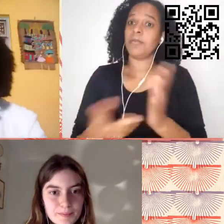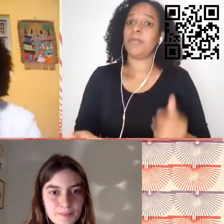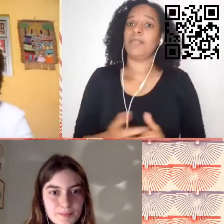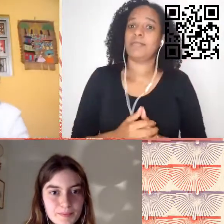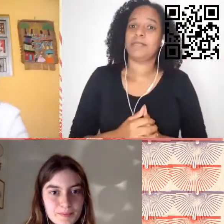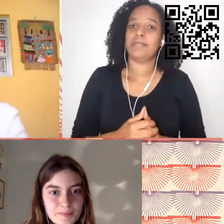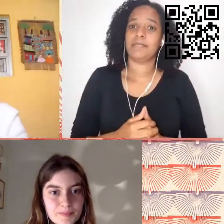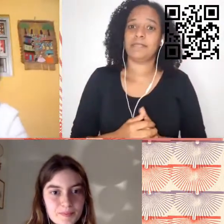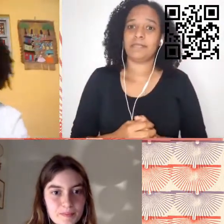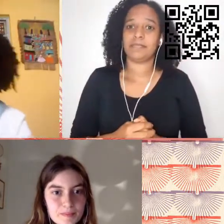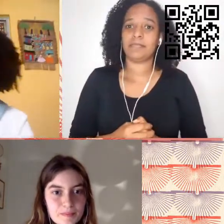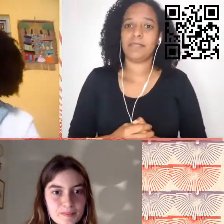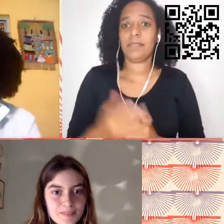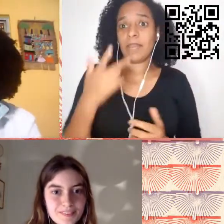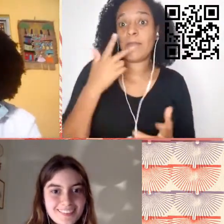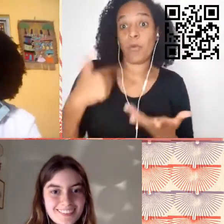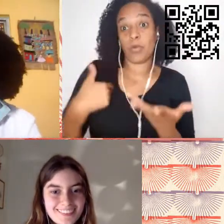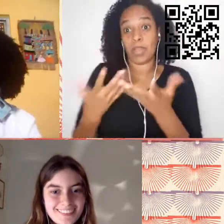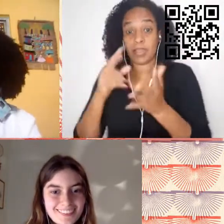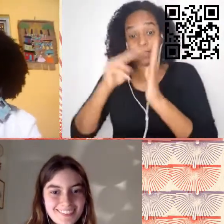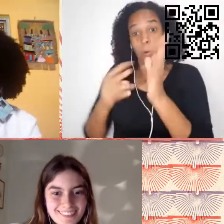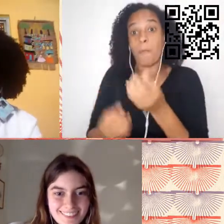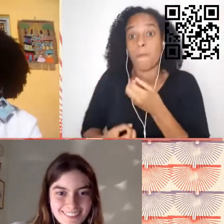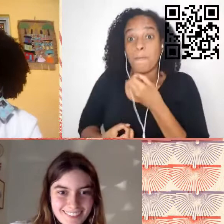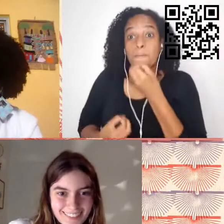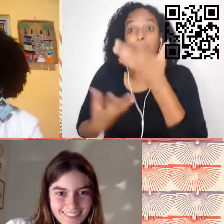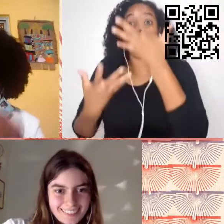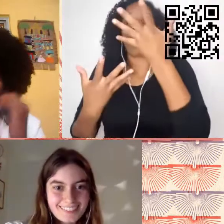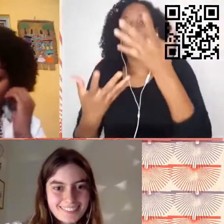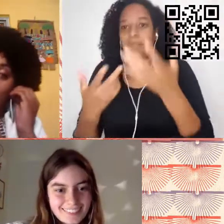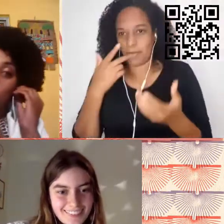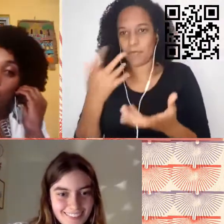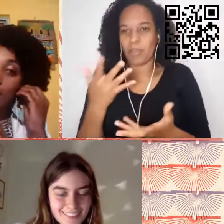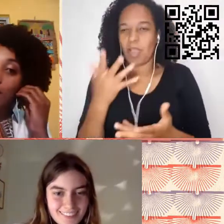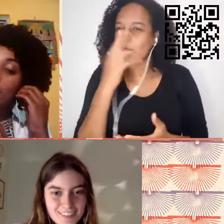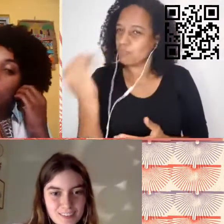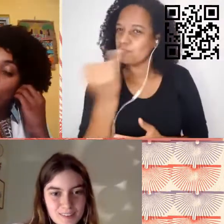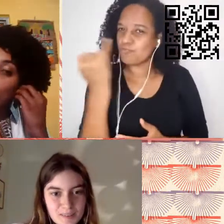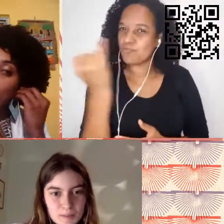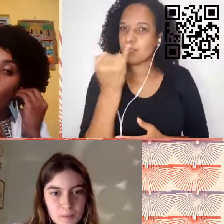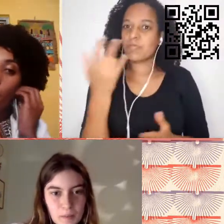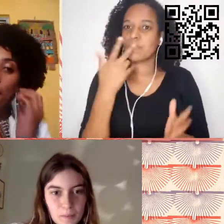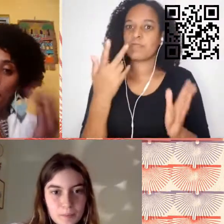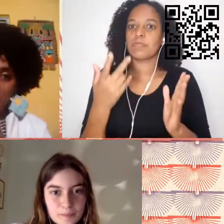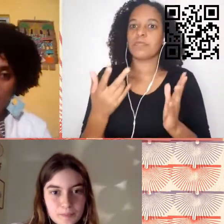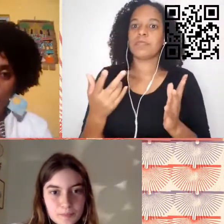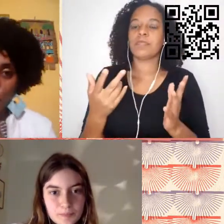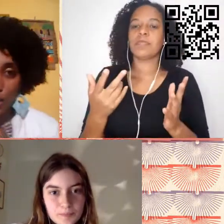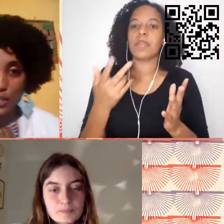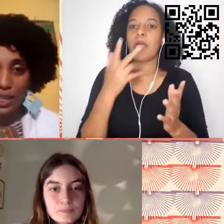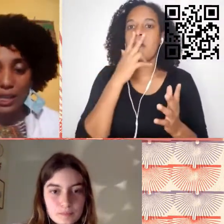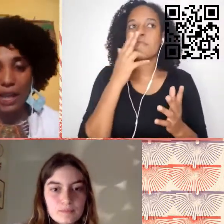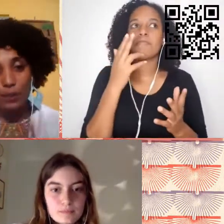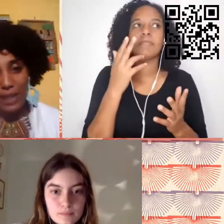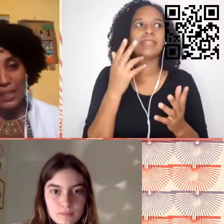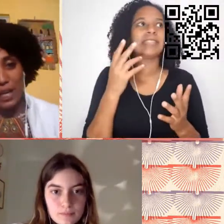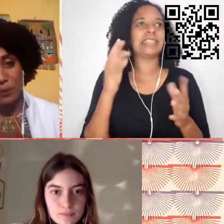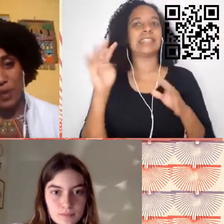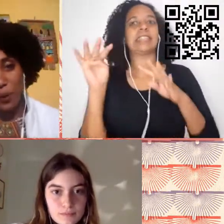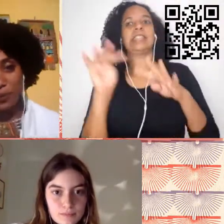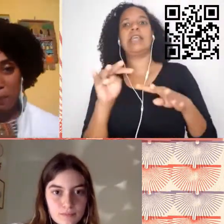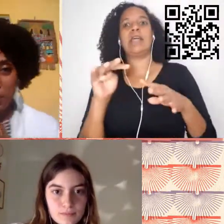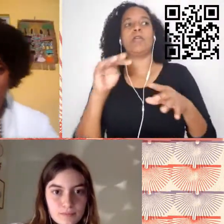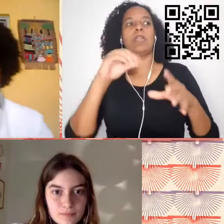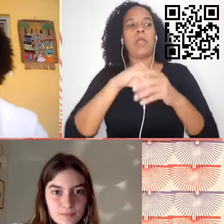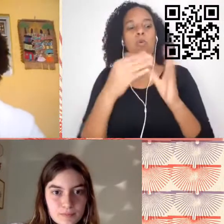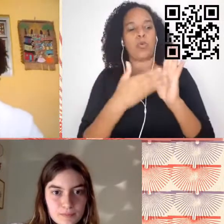E aí eu queria ler um poema, que eu acho que é importante também, porque para a gente romper com essa imagem de que dentro da